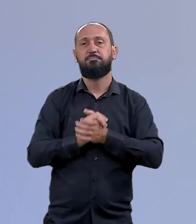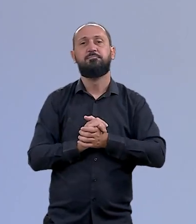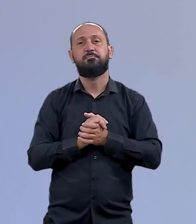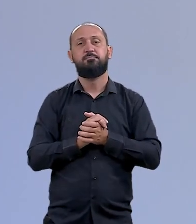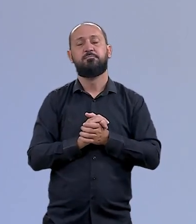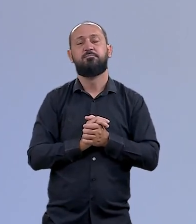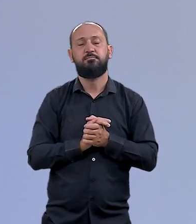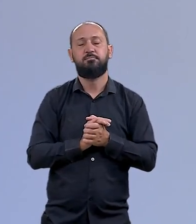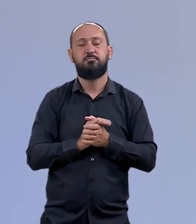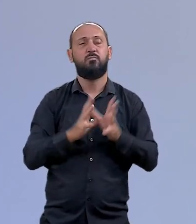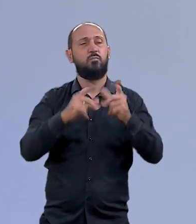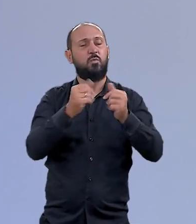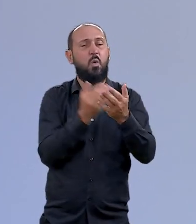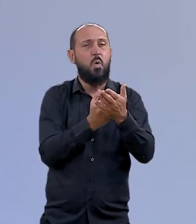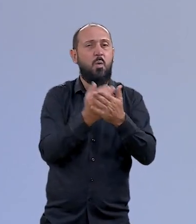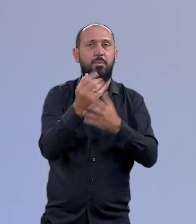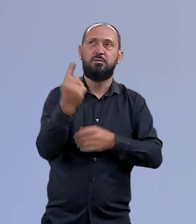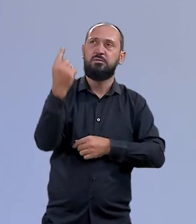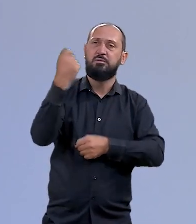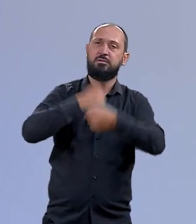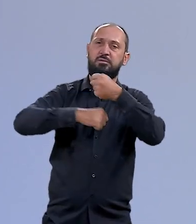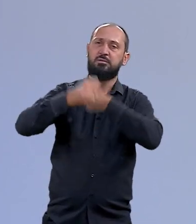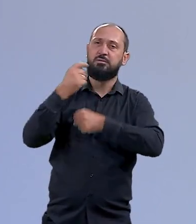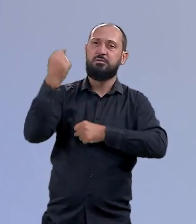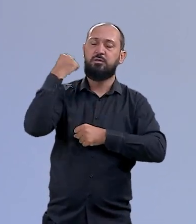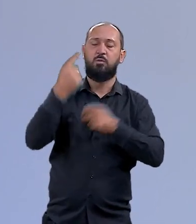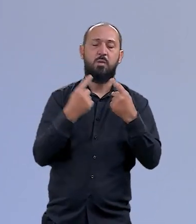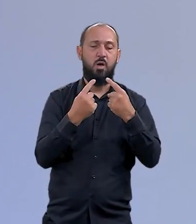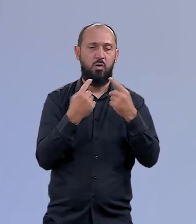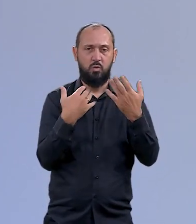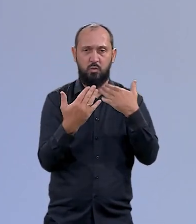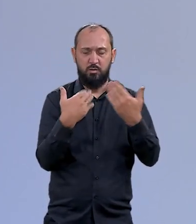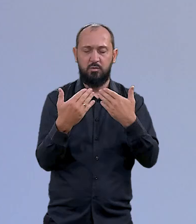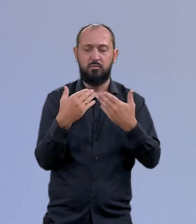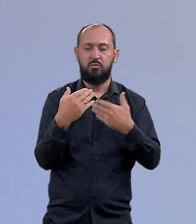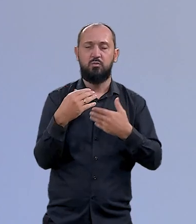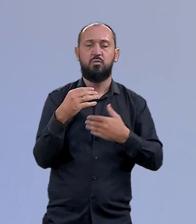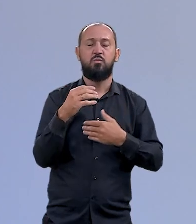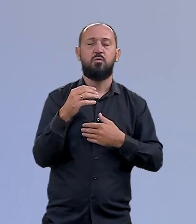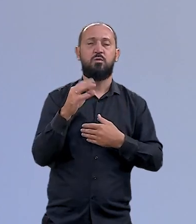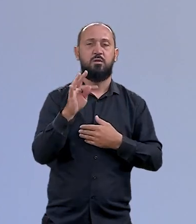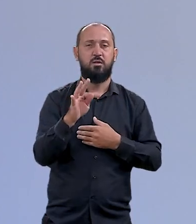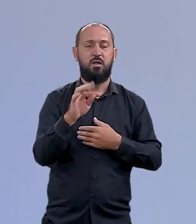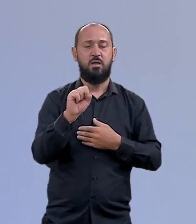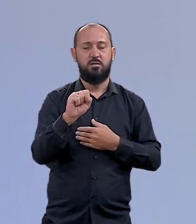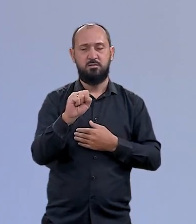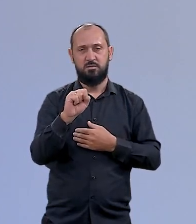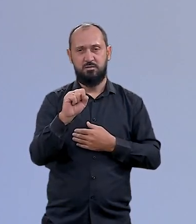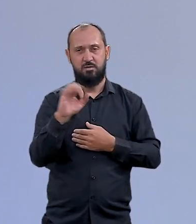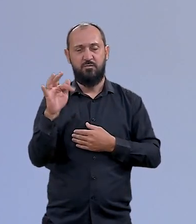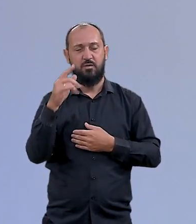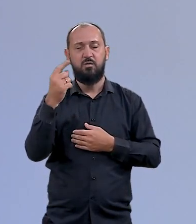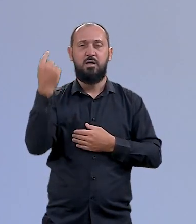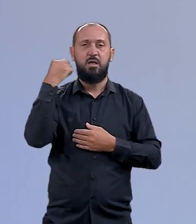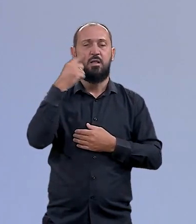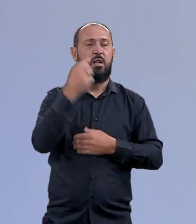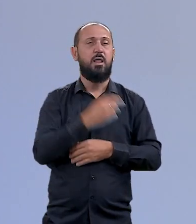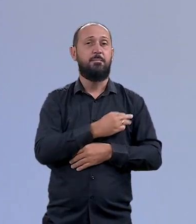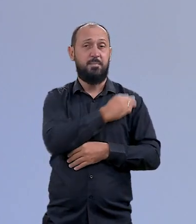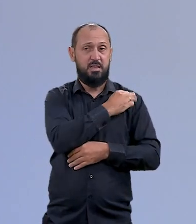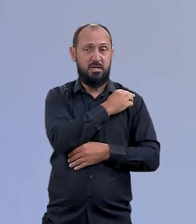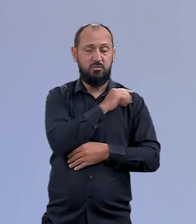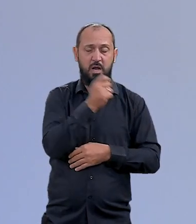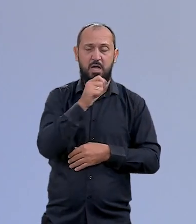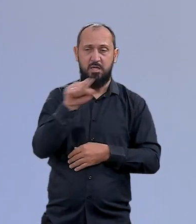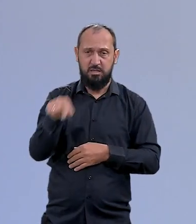que veio atacar especificamente essa matéria, né, das cotas de candidaturas negras e pardas, né,